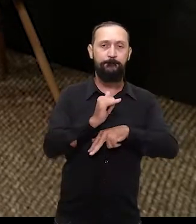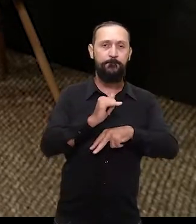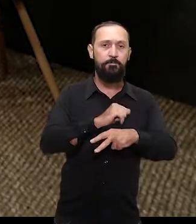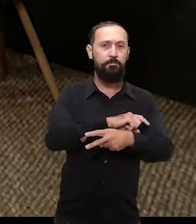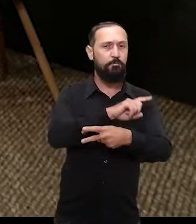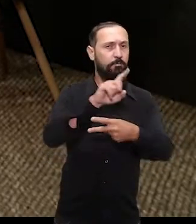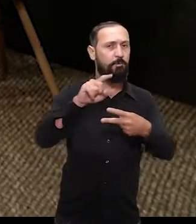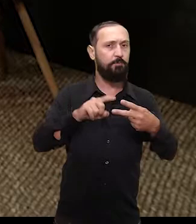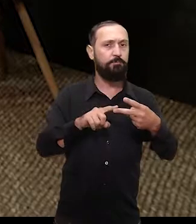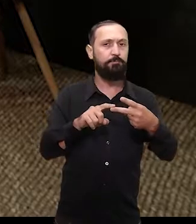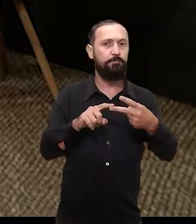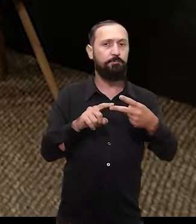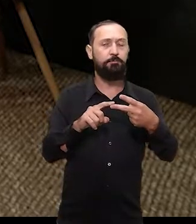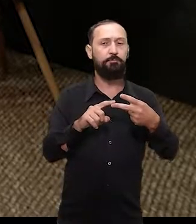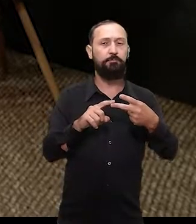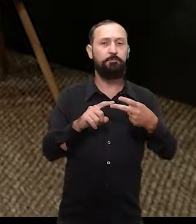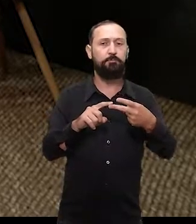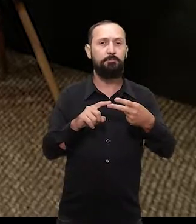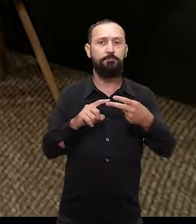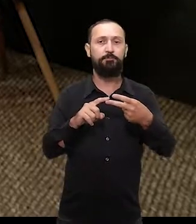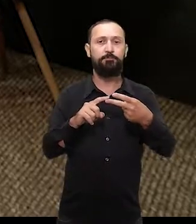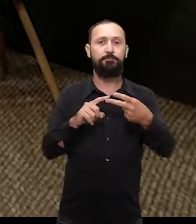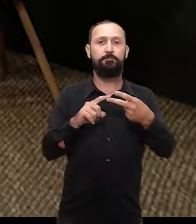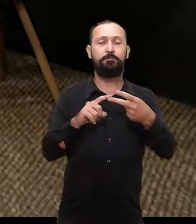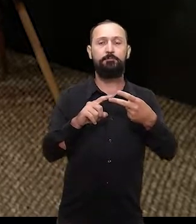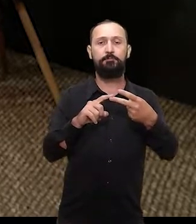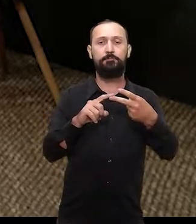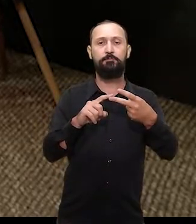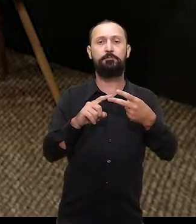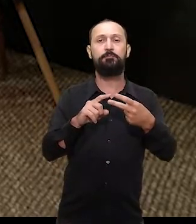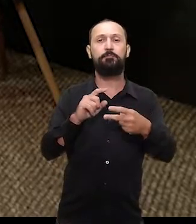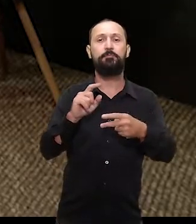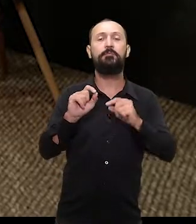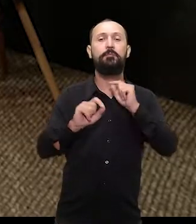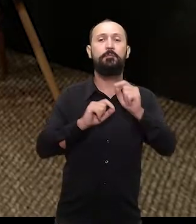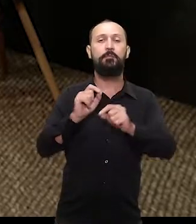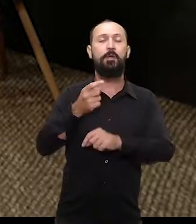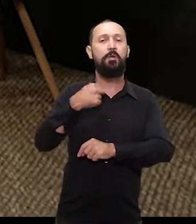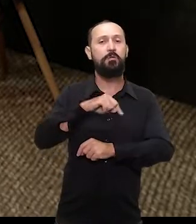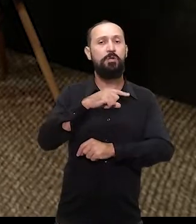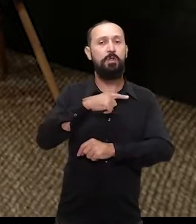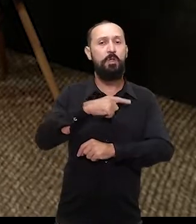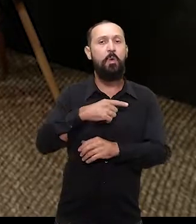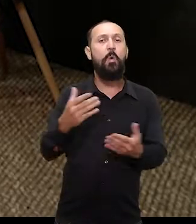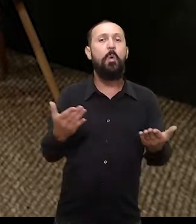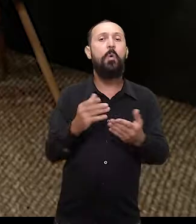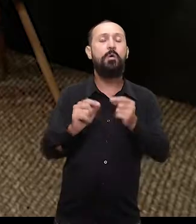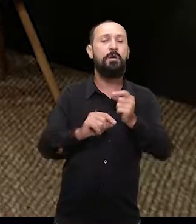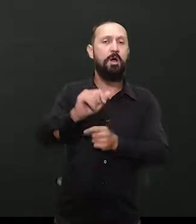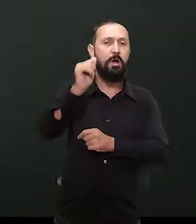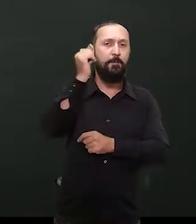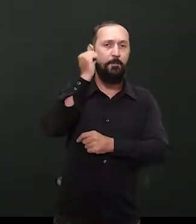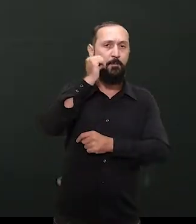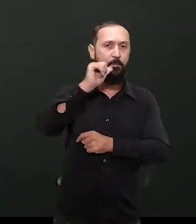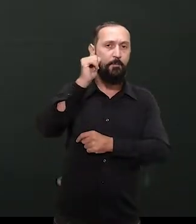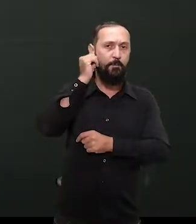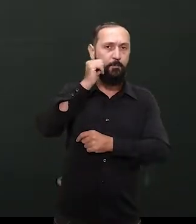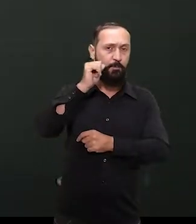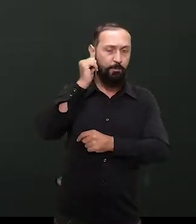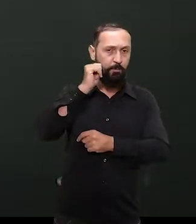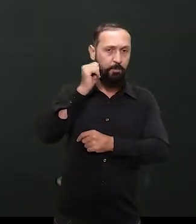em segundo lugar que eu acho que é umas maiores causas e nós lidamos hoje com a mulher